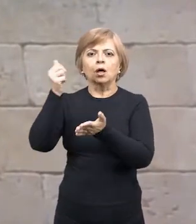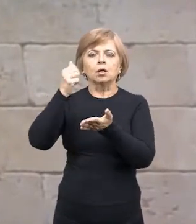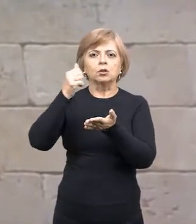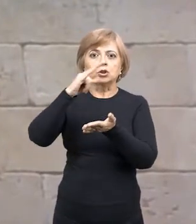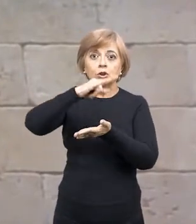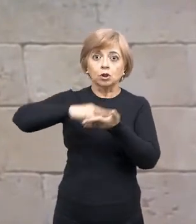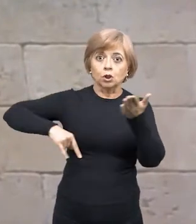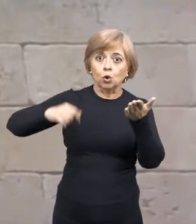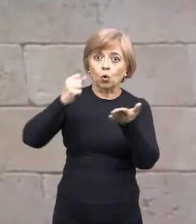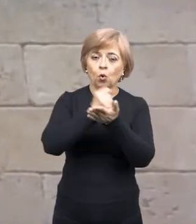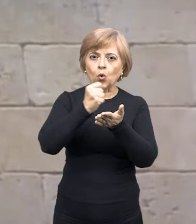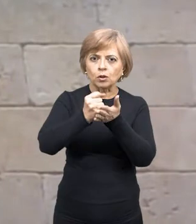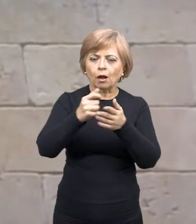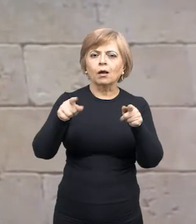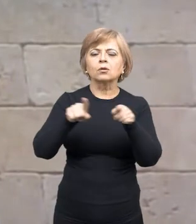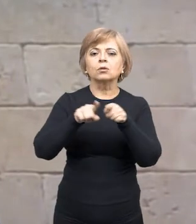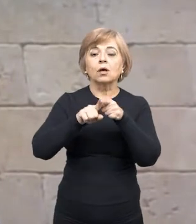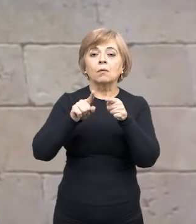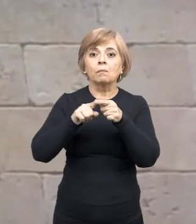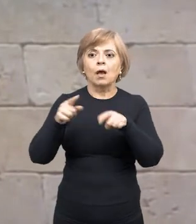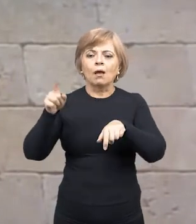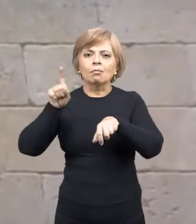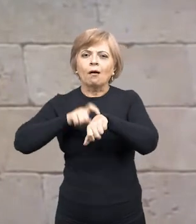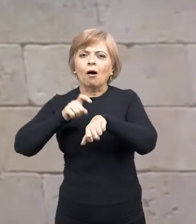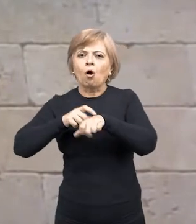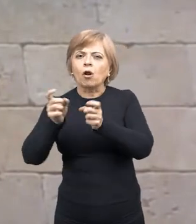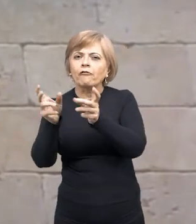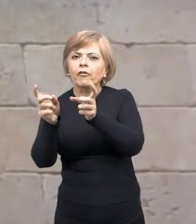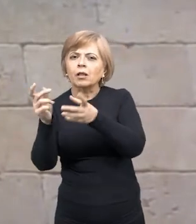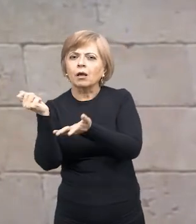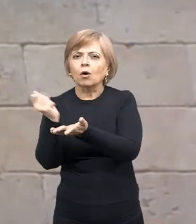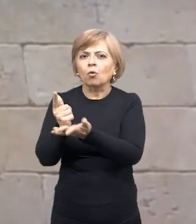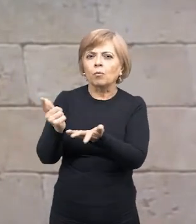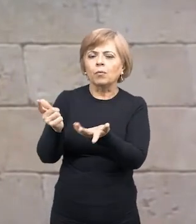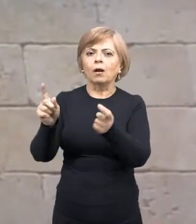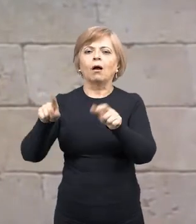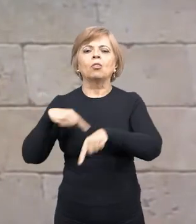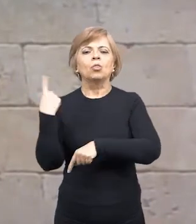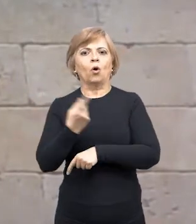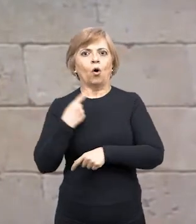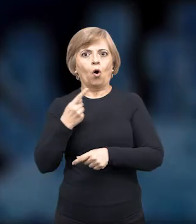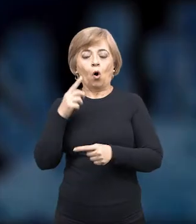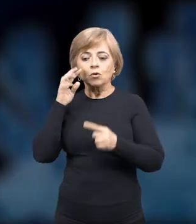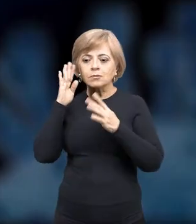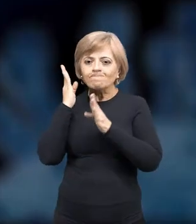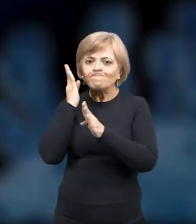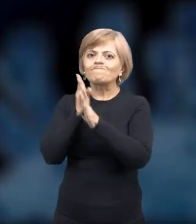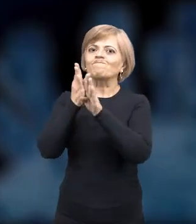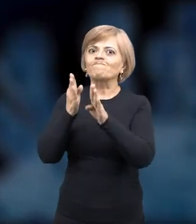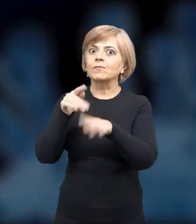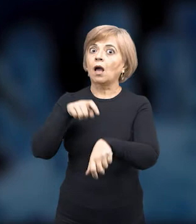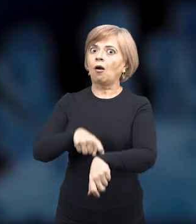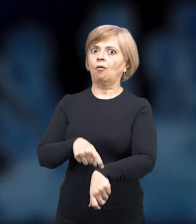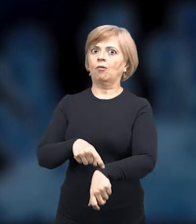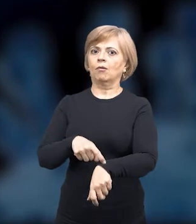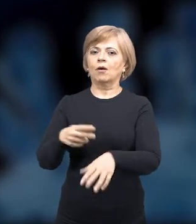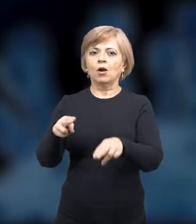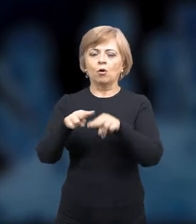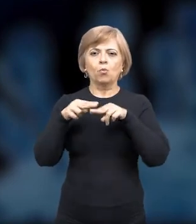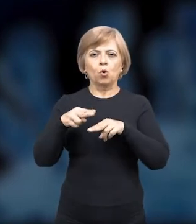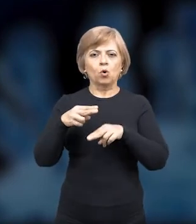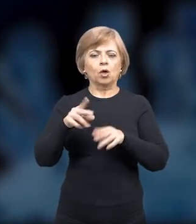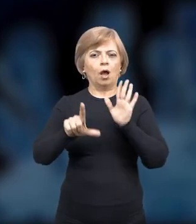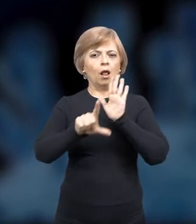contrato e durante a execução do contrato administrativo. Nós sabemos que existe uma lei federal, a Lei 13.979